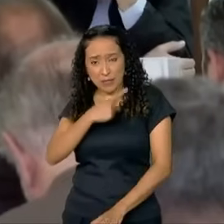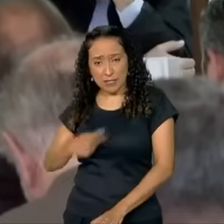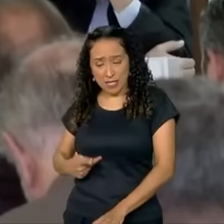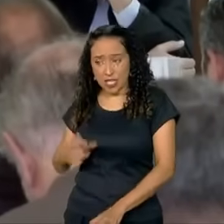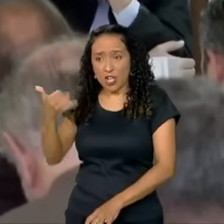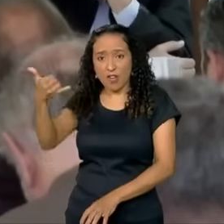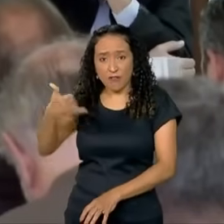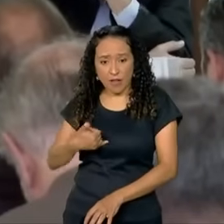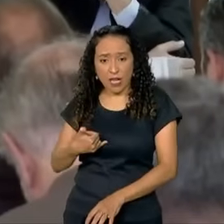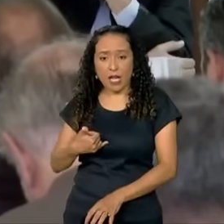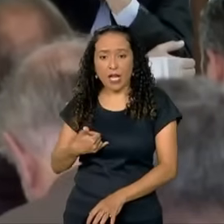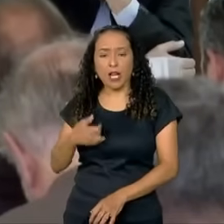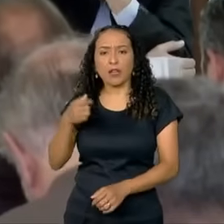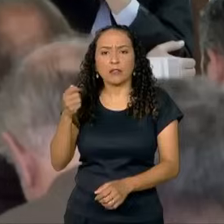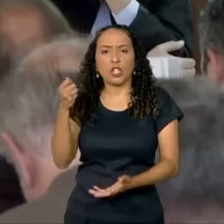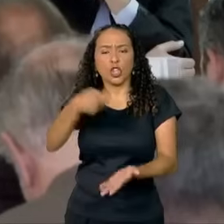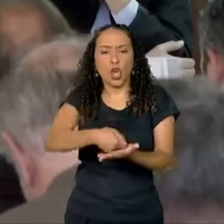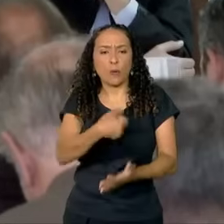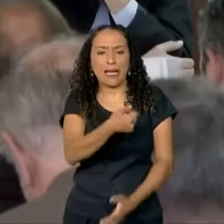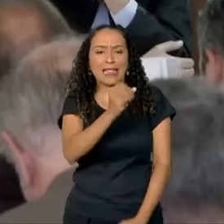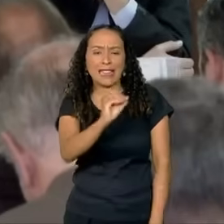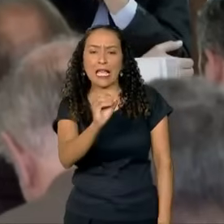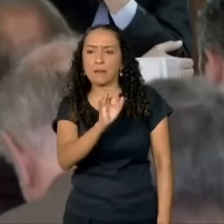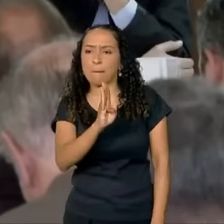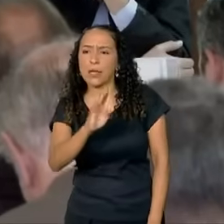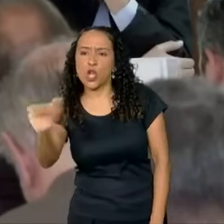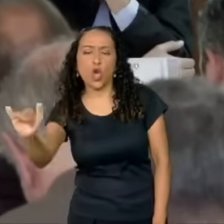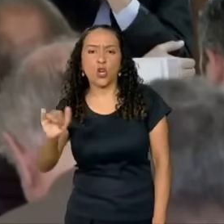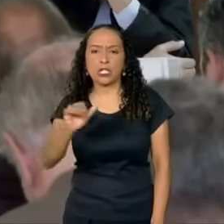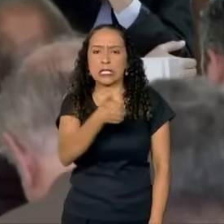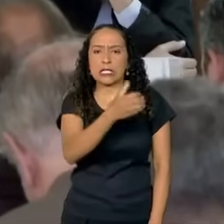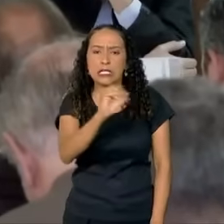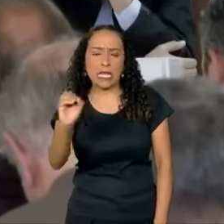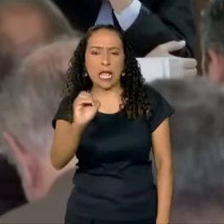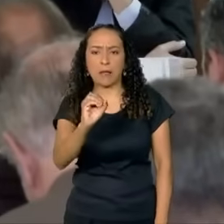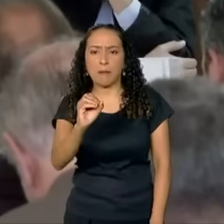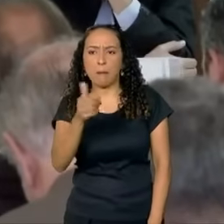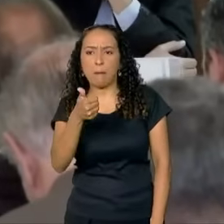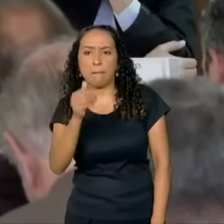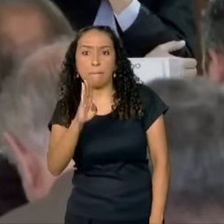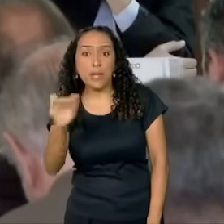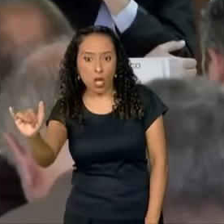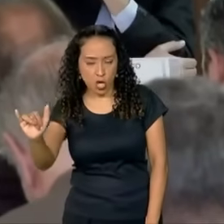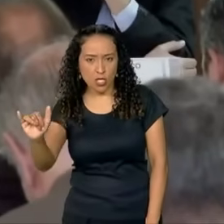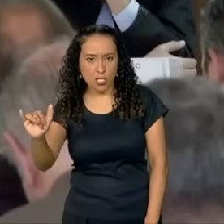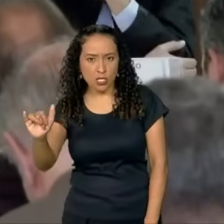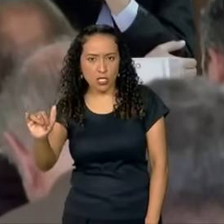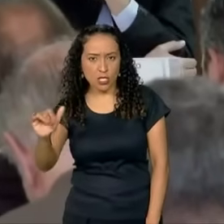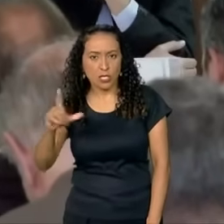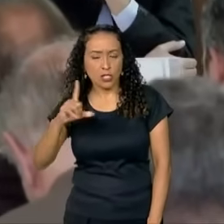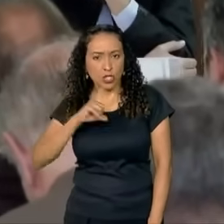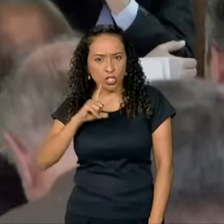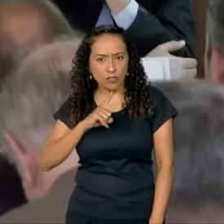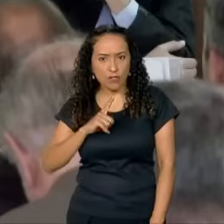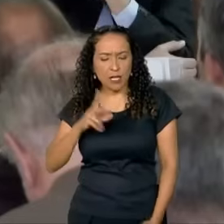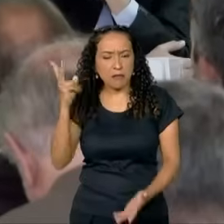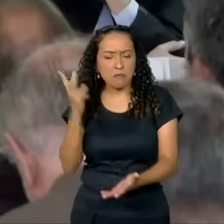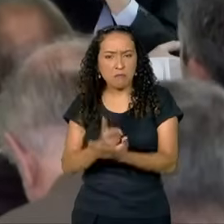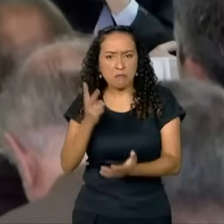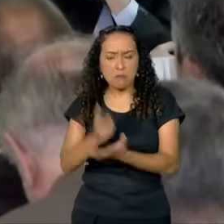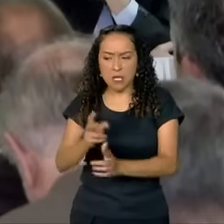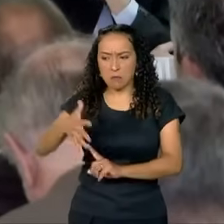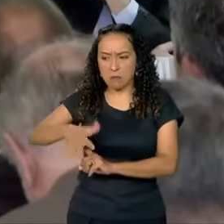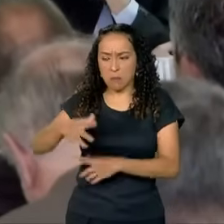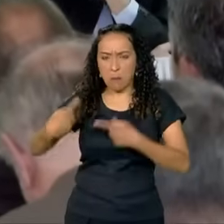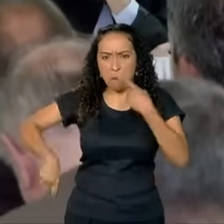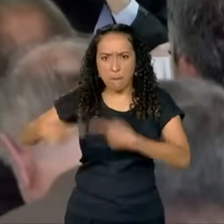disser, toma aqui 10 bilhões, 20 bilhões ou 100 bilhões de reais, e nós tivermos a mesma máquina pública